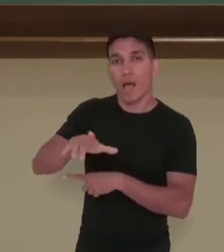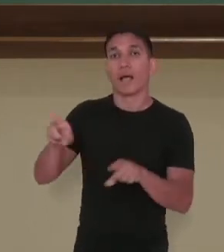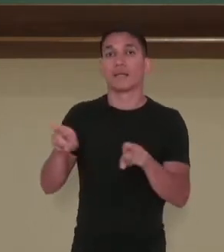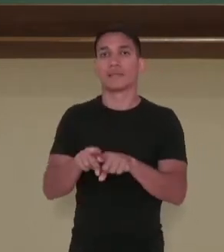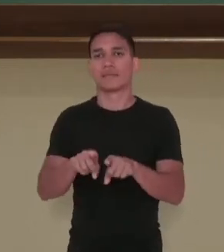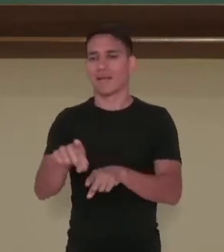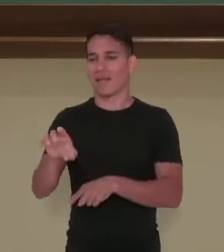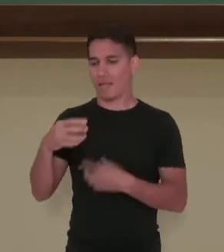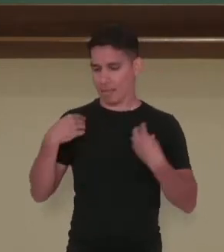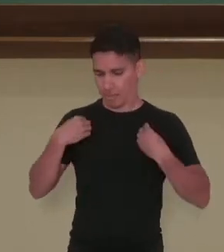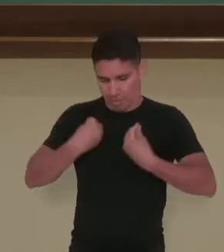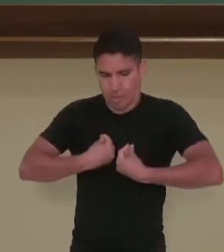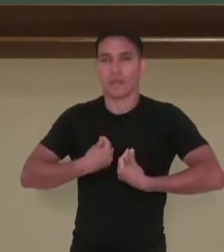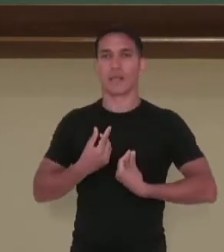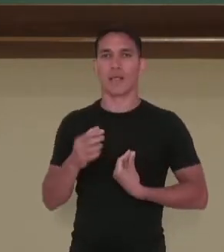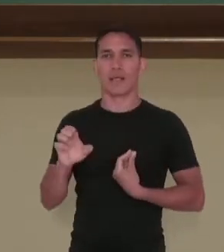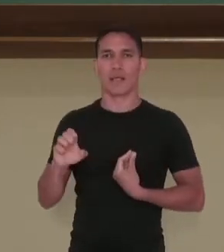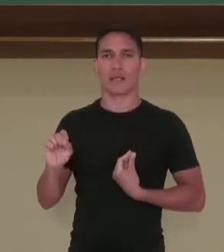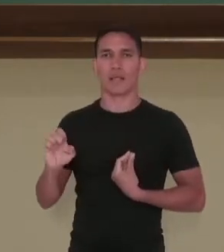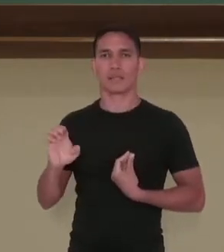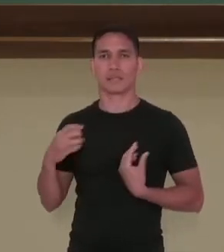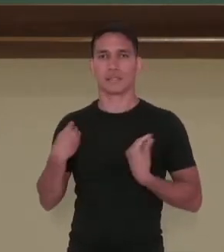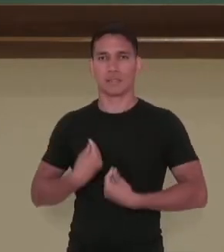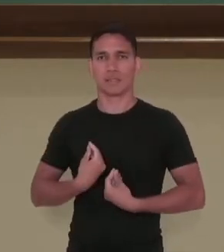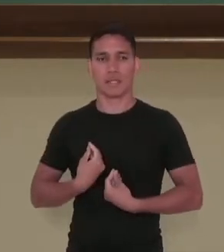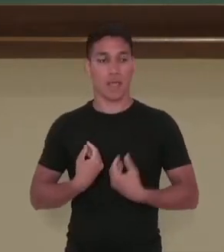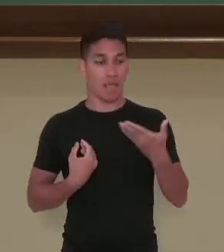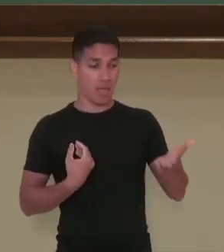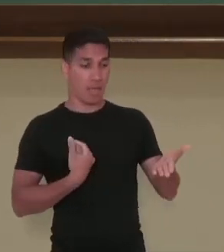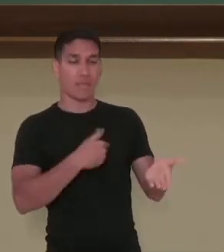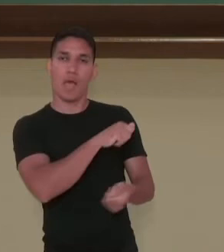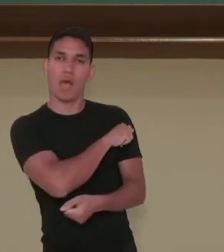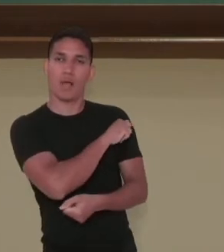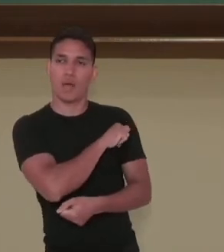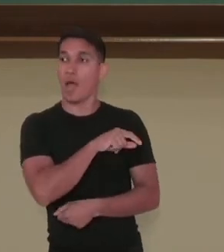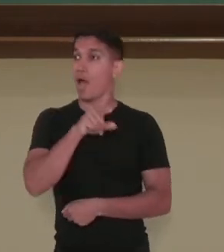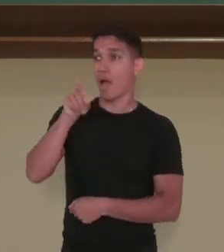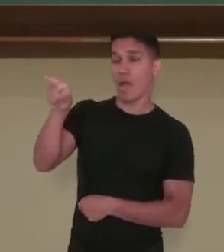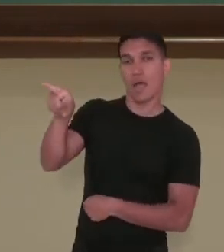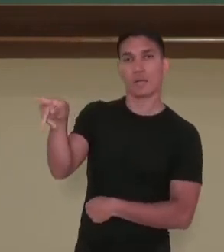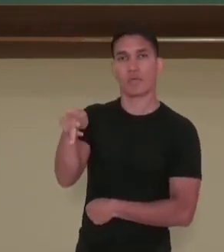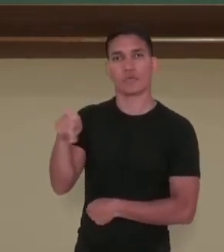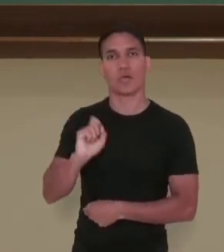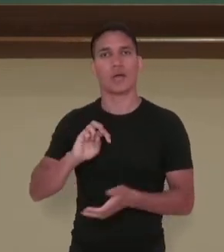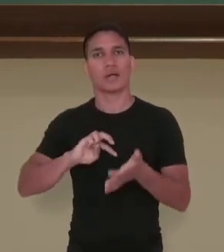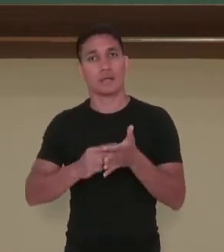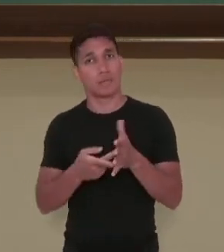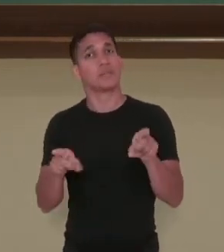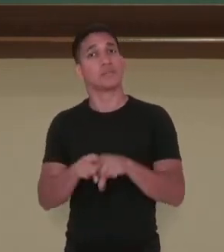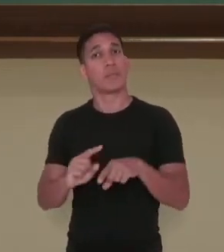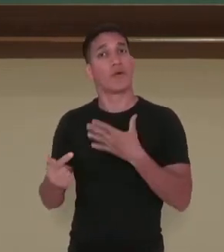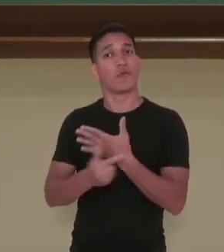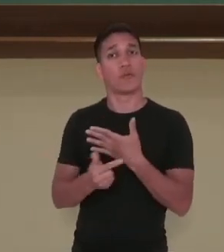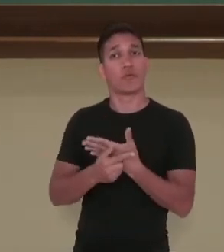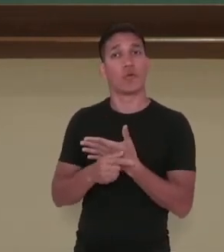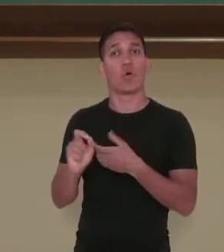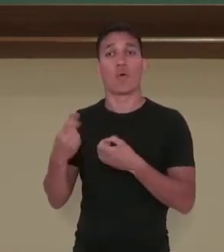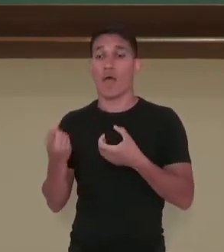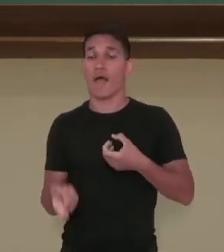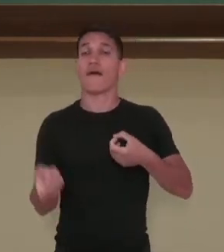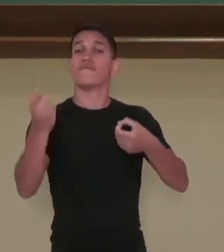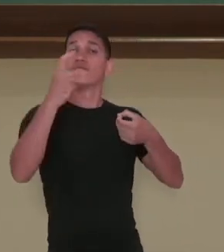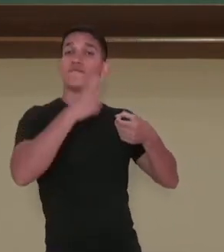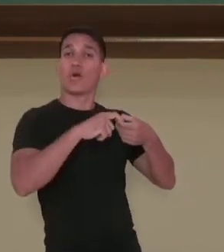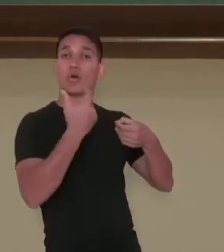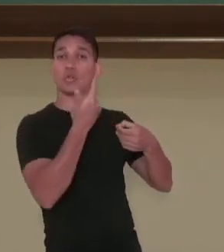este jaleco, este aluno, aquele professor, eu tenho também a função da retomada de